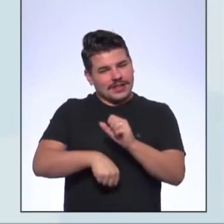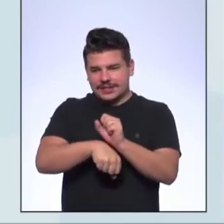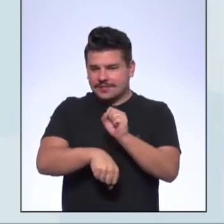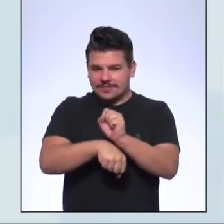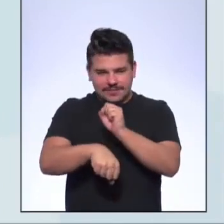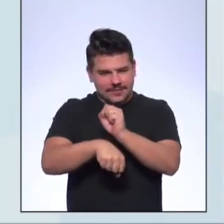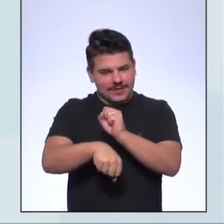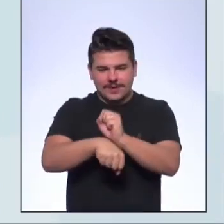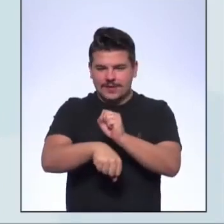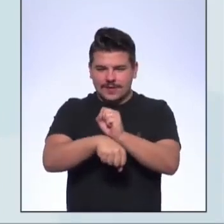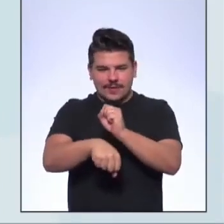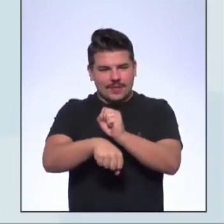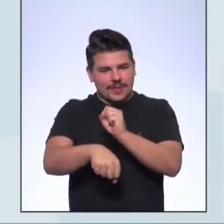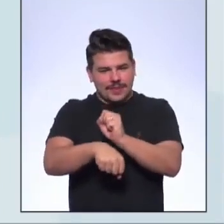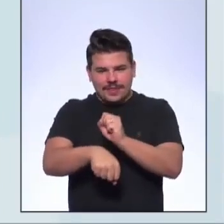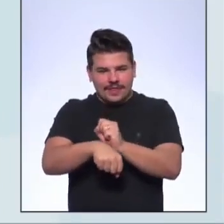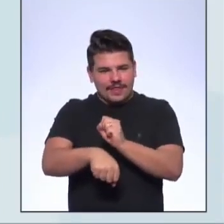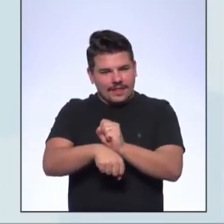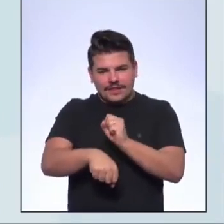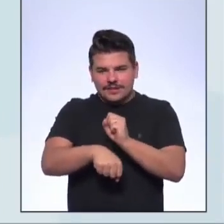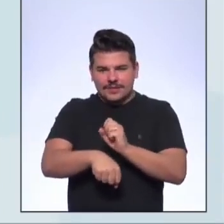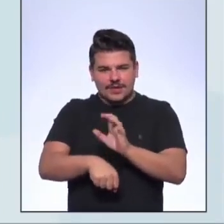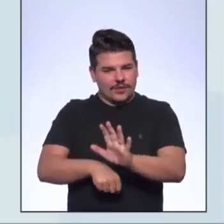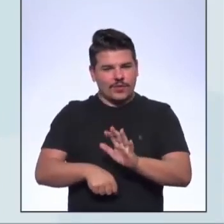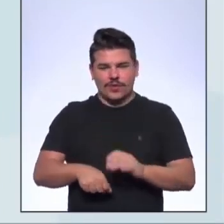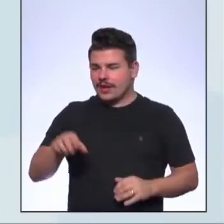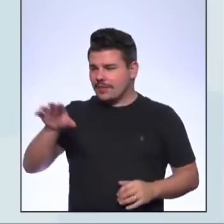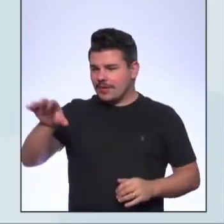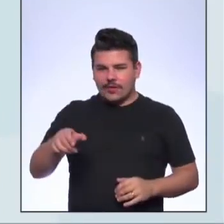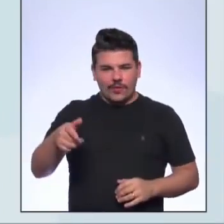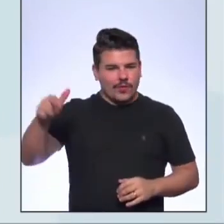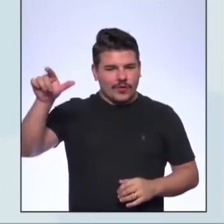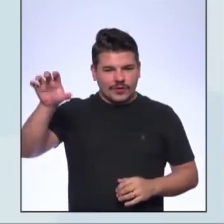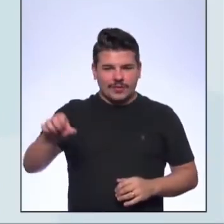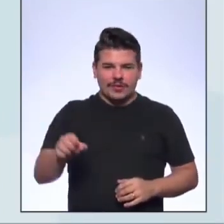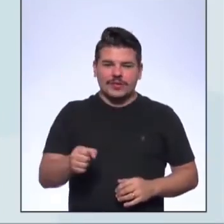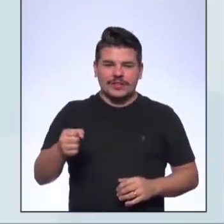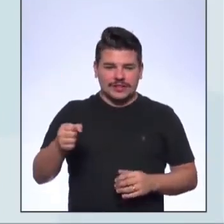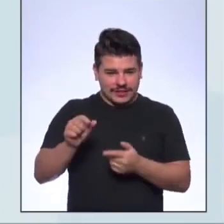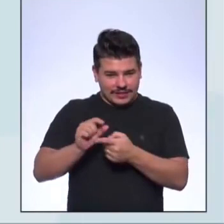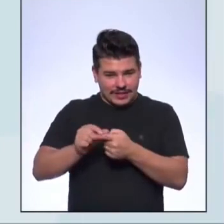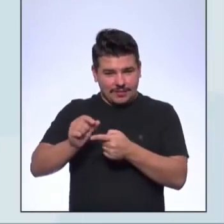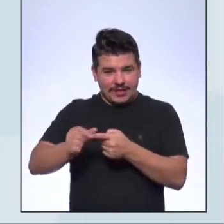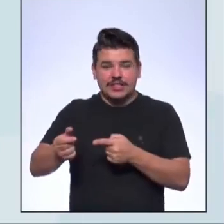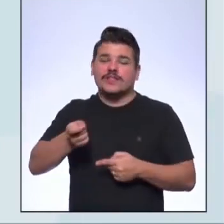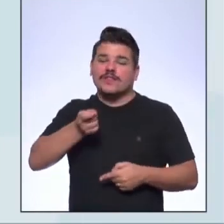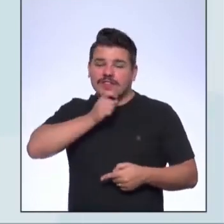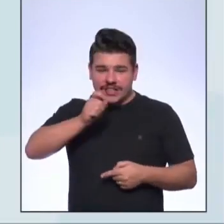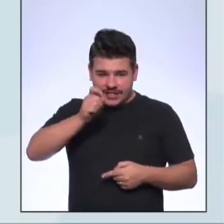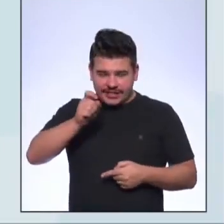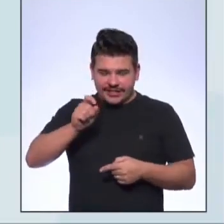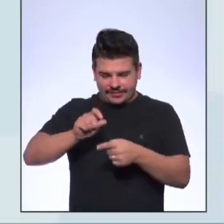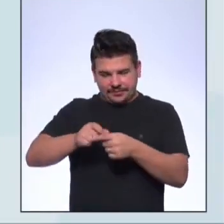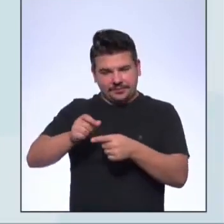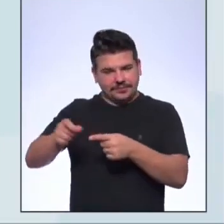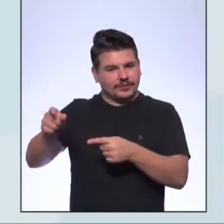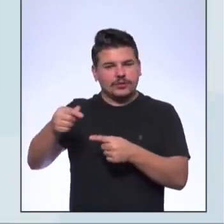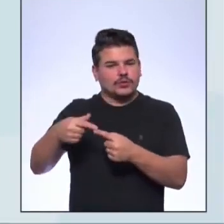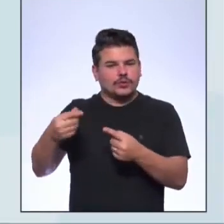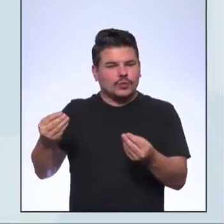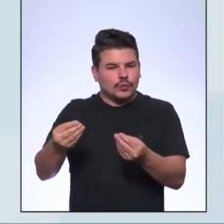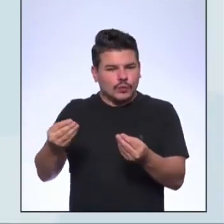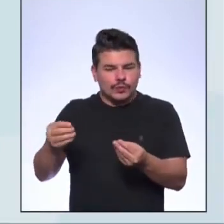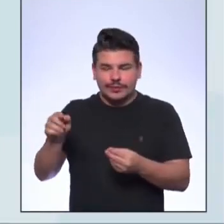Né? Tinha lá uma planta que ele pegou com uma semente totalmente verde. Então, como que ele fez esse